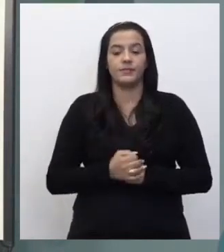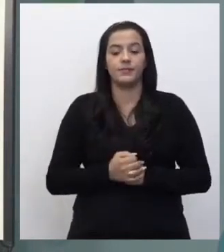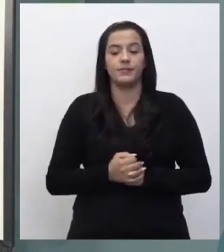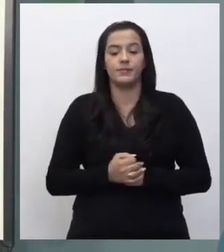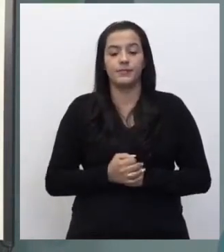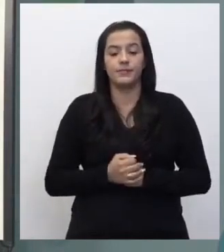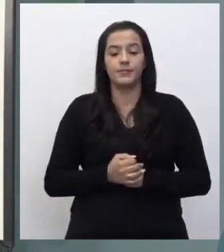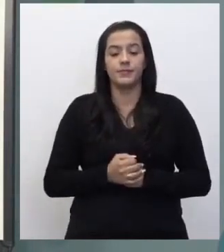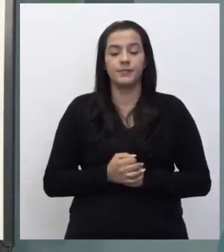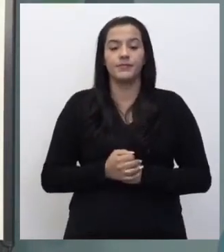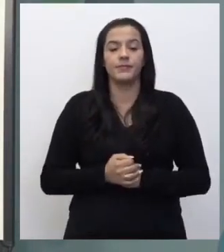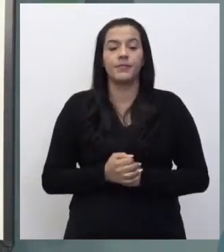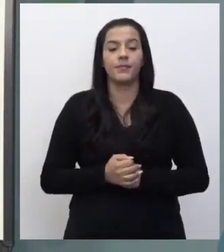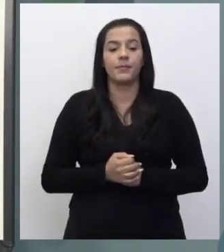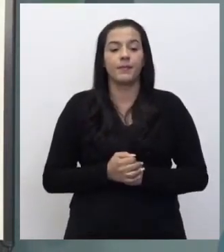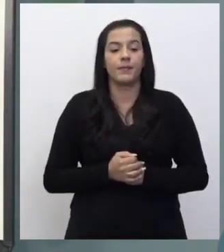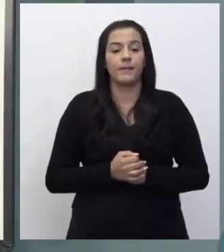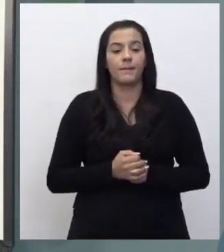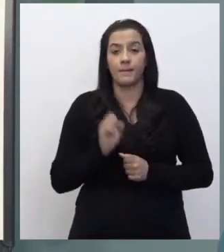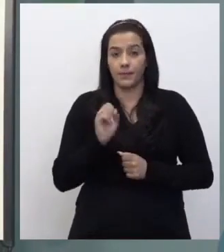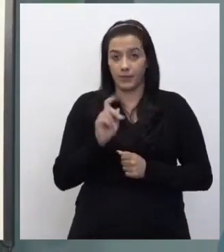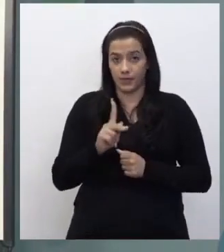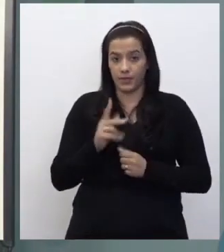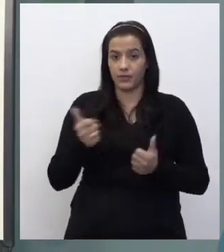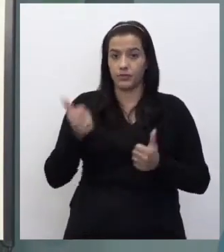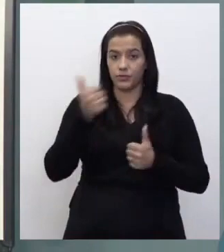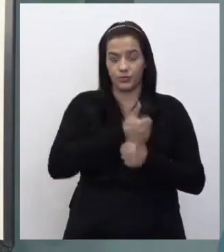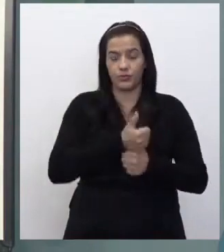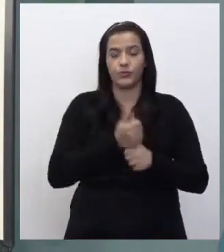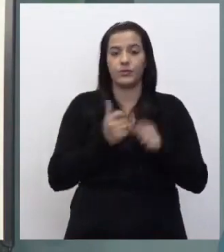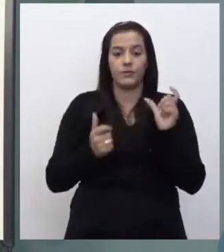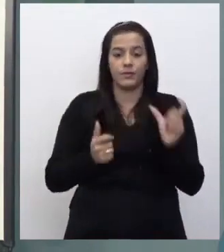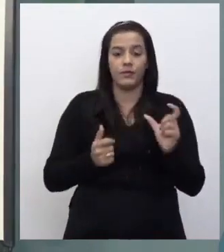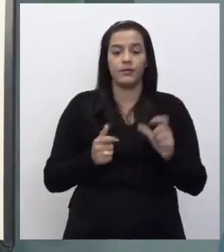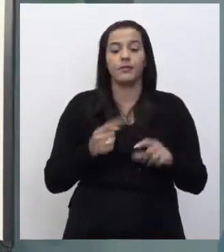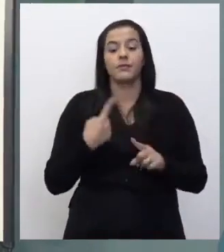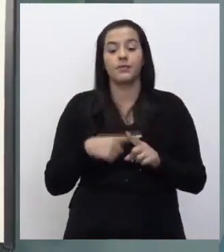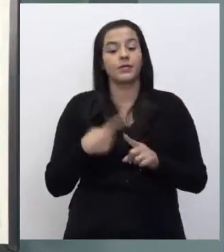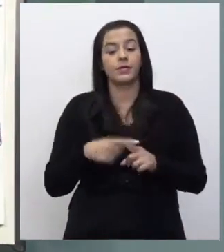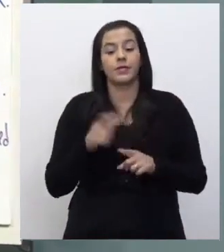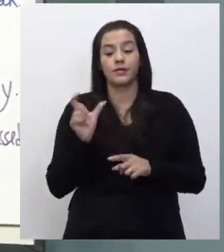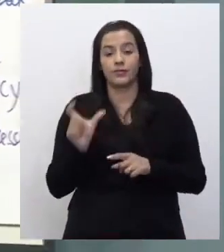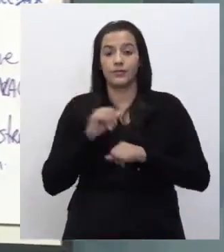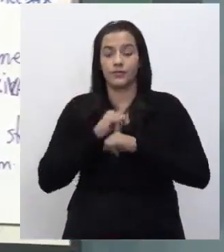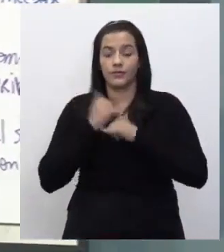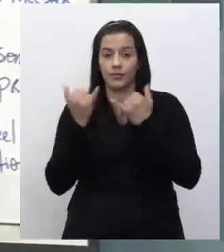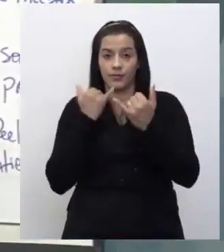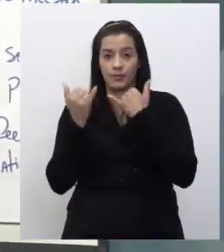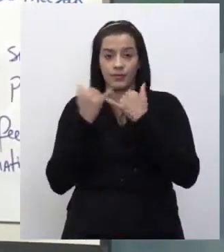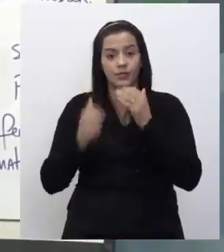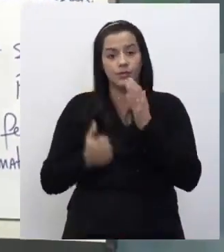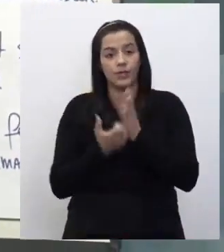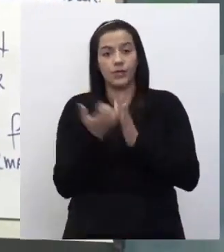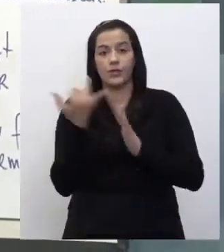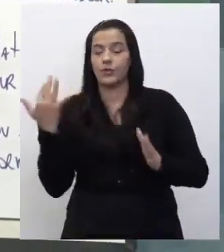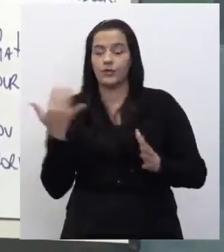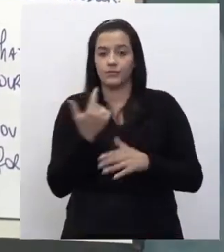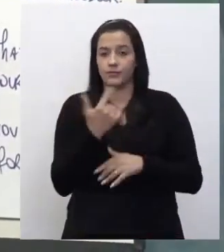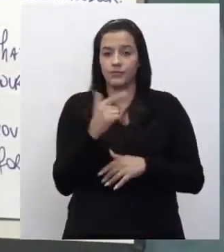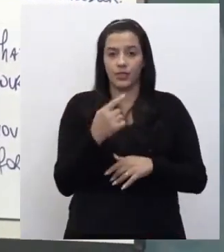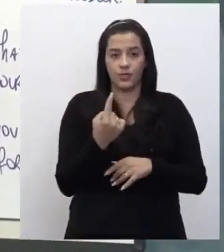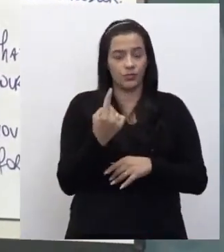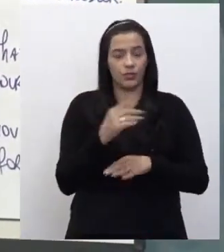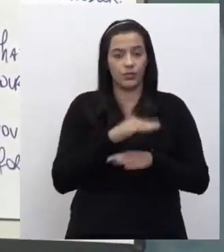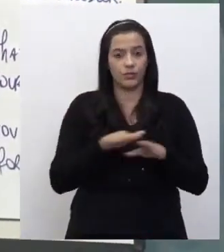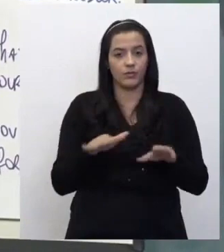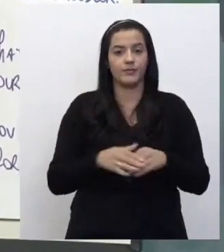do many, fica much. Tudo bem? Então, much information, porque a palavra information em inglês não é contável. Hein? E aí, quando a